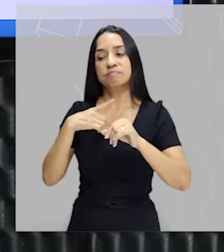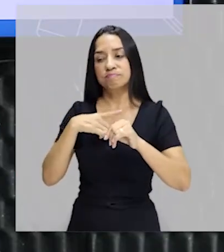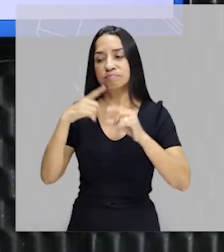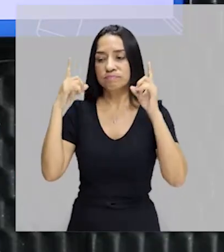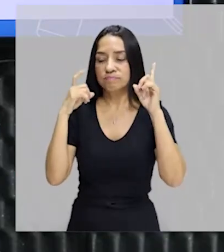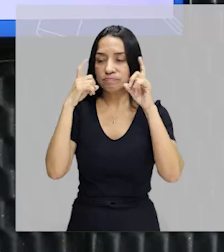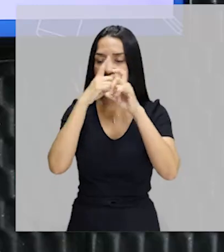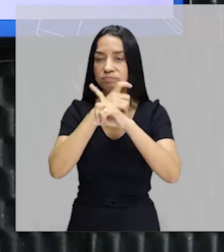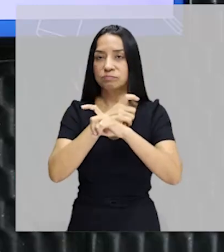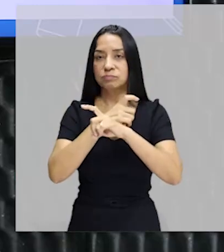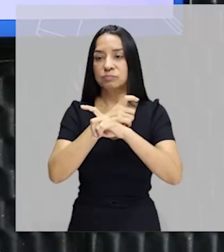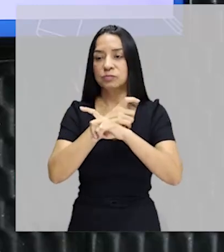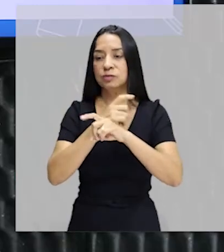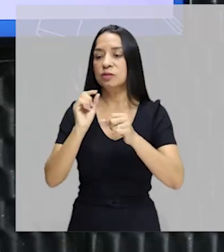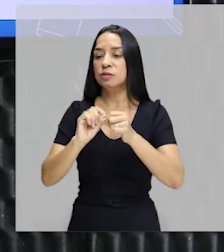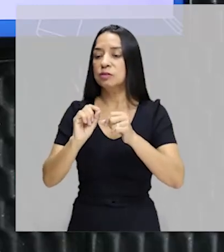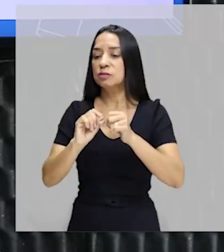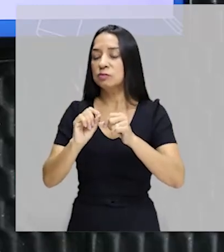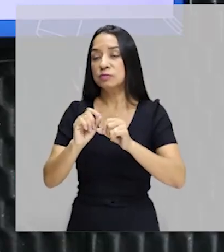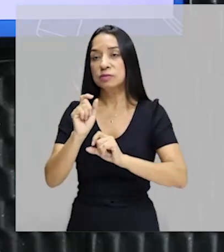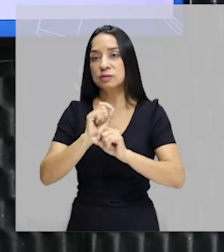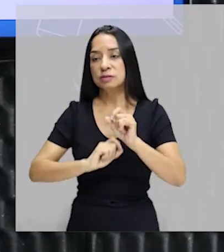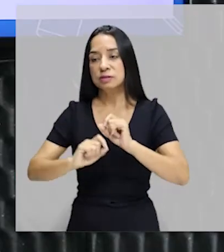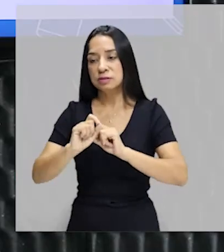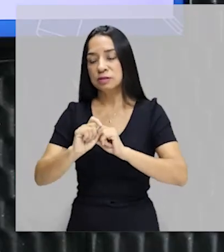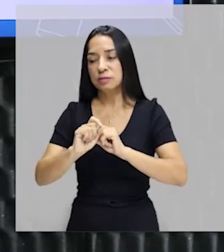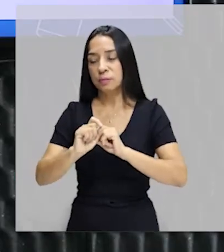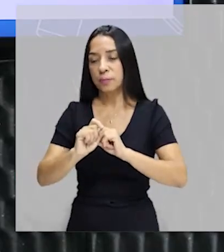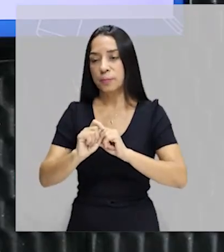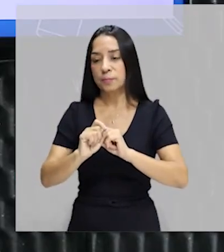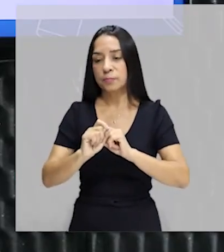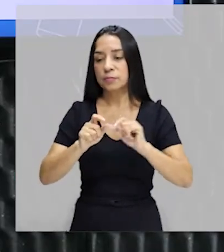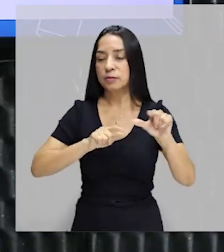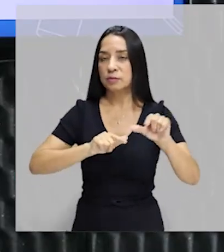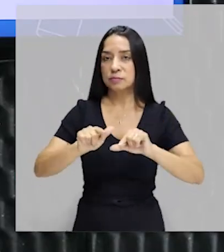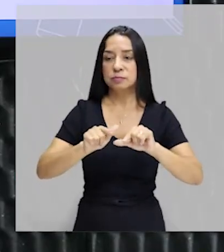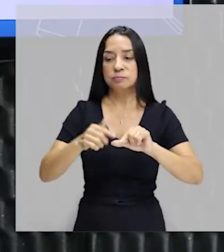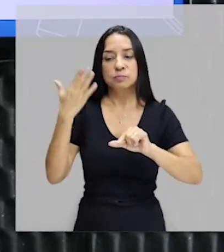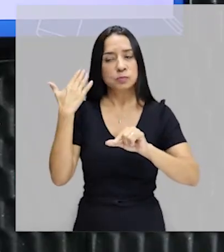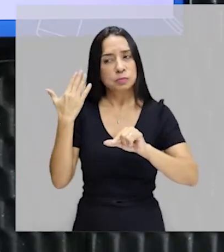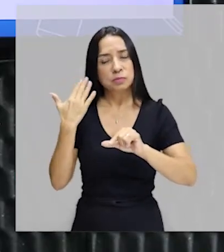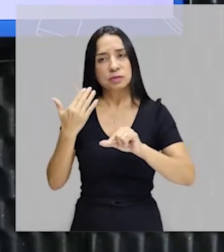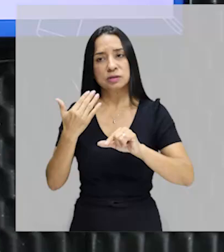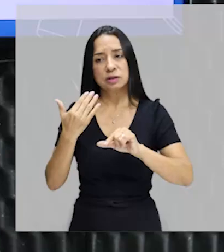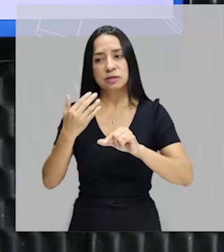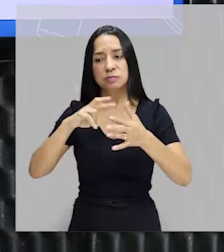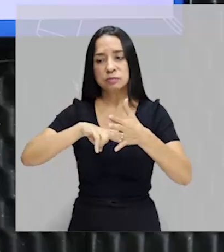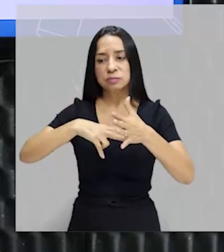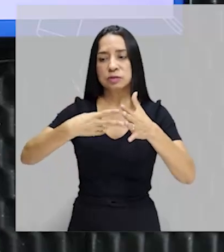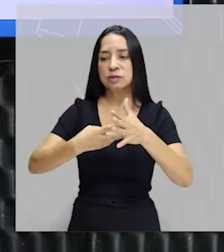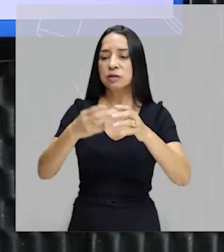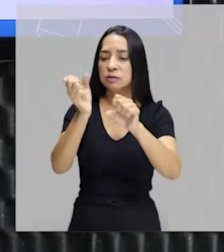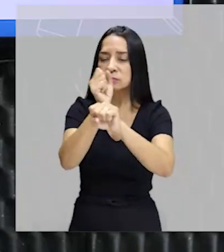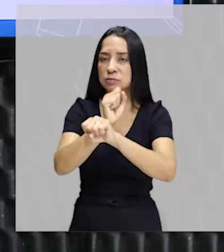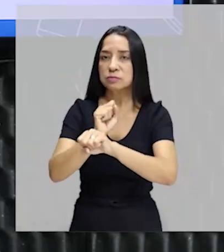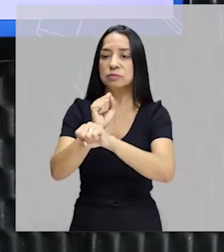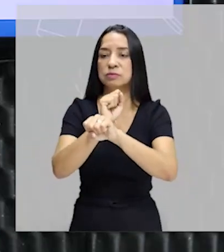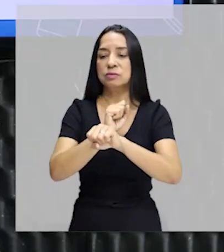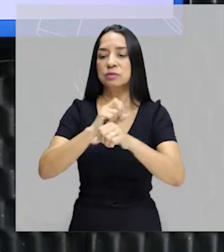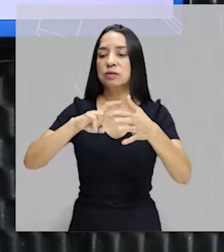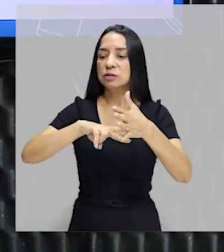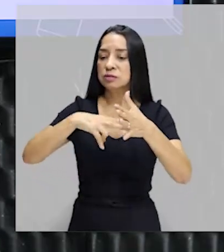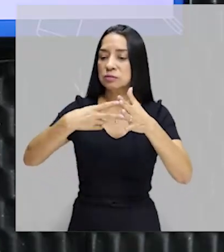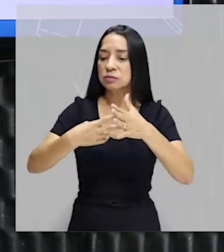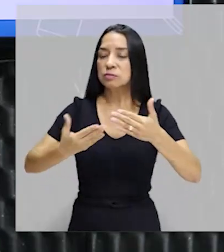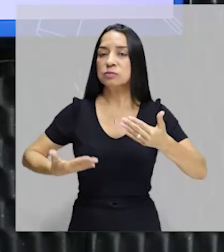dificuldades de exercer essas funções. Então, trabalho na antiguidade já foi sinônimo de escravidão, já foi sinônimo de